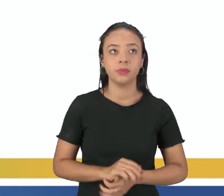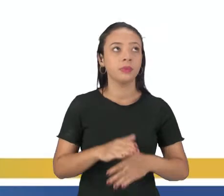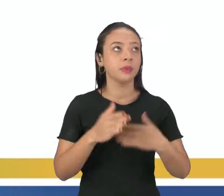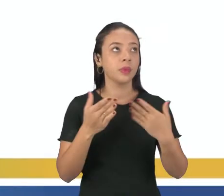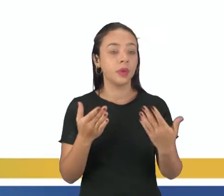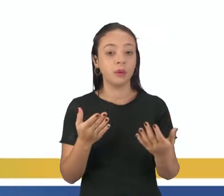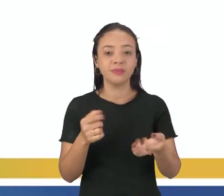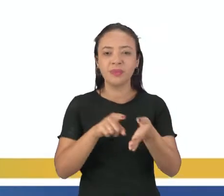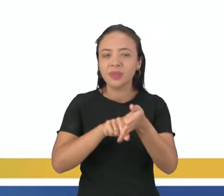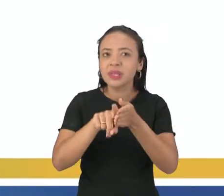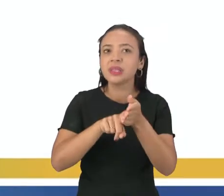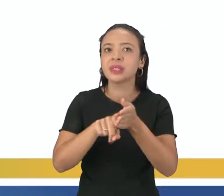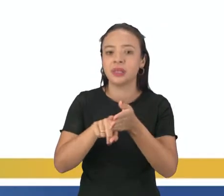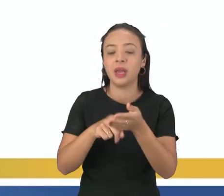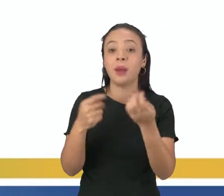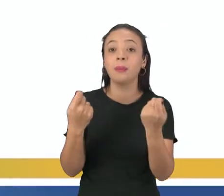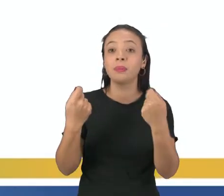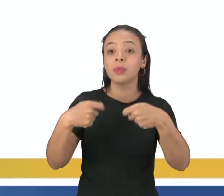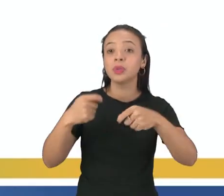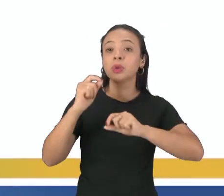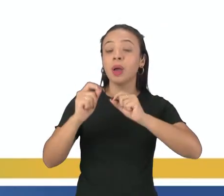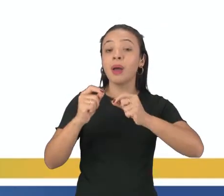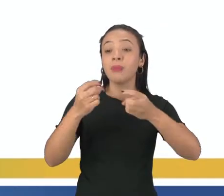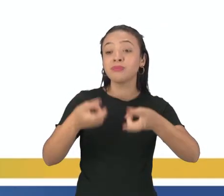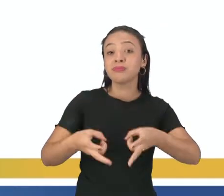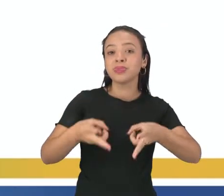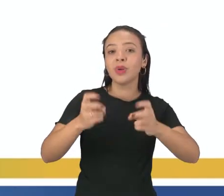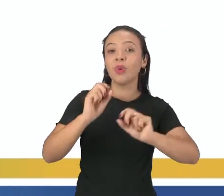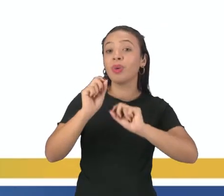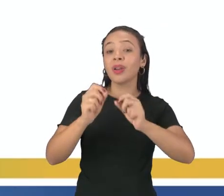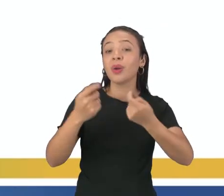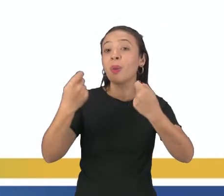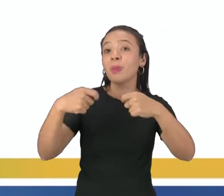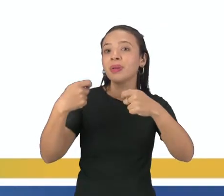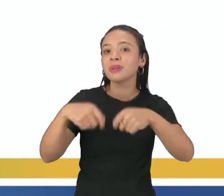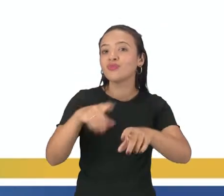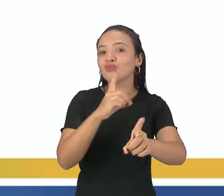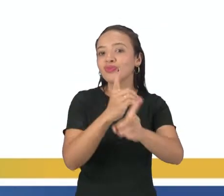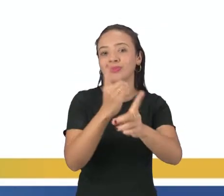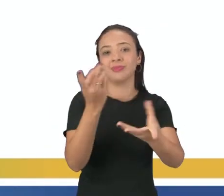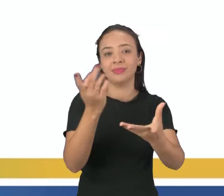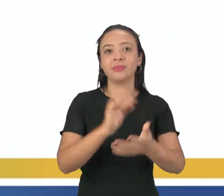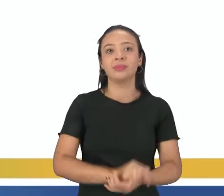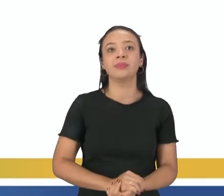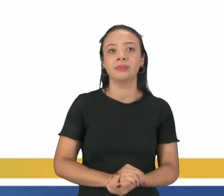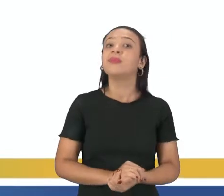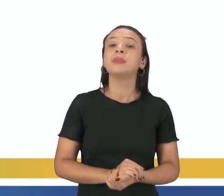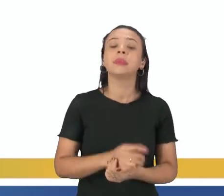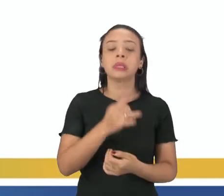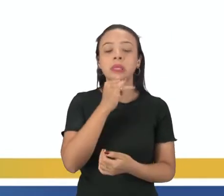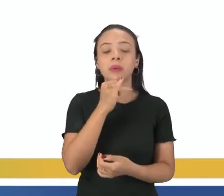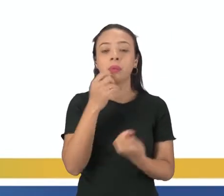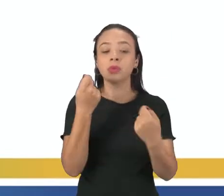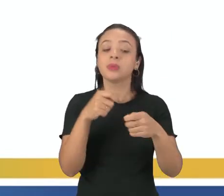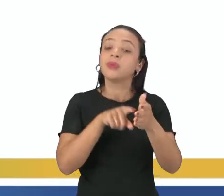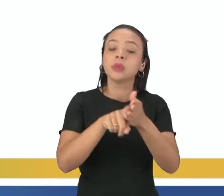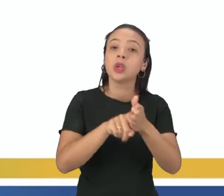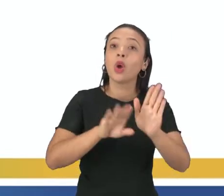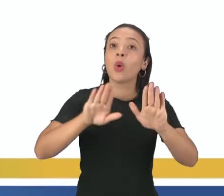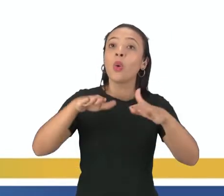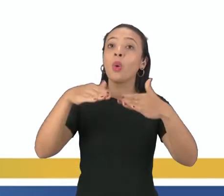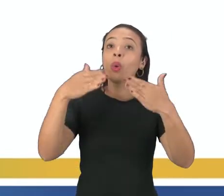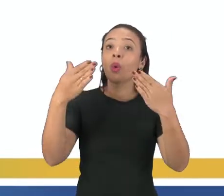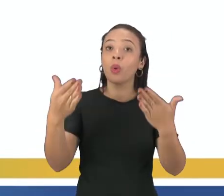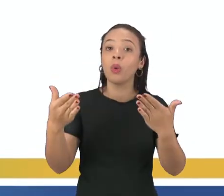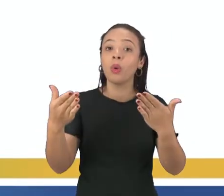Ao fazer uma pesquisa, precisamos primeiro identificar o que queremos investigar. Por exemplo, podemos pesquisar quais